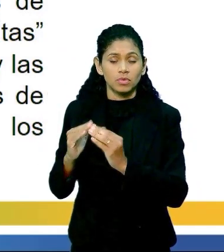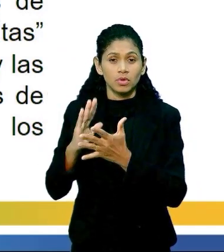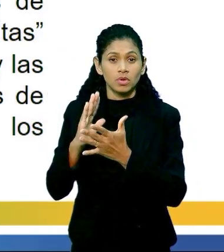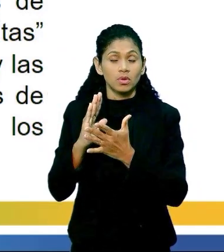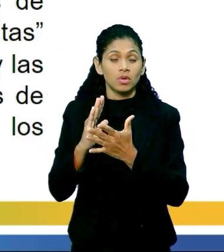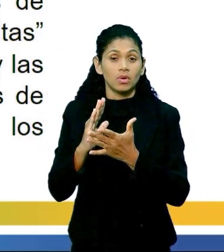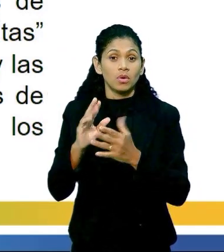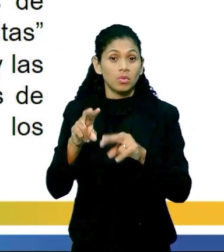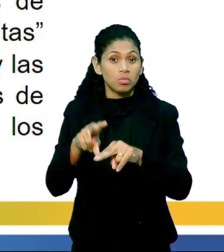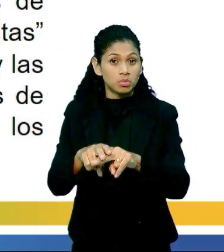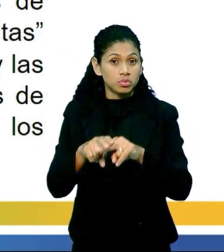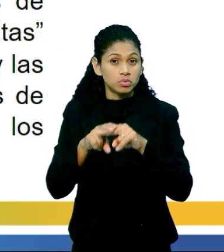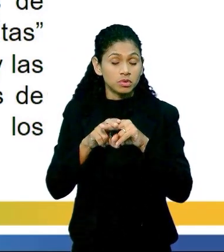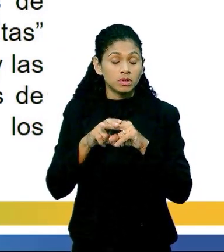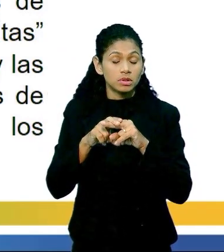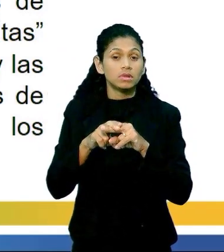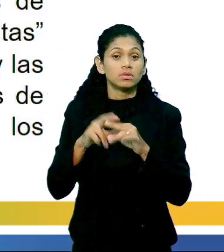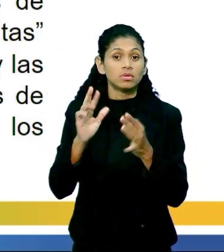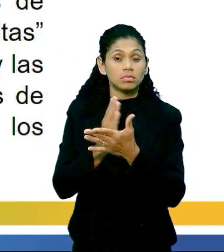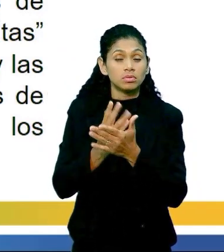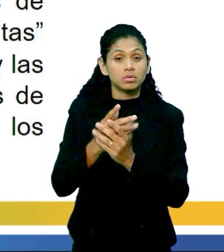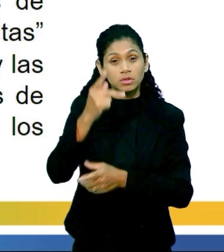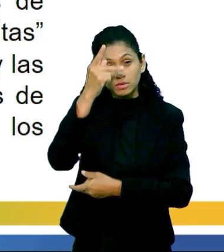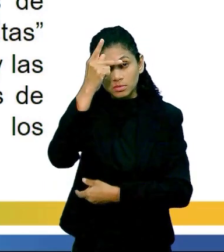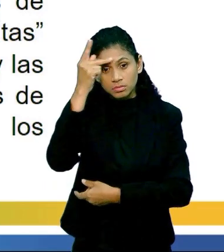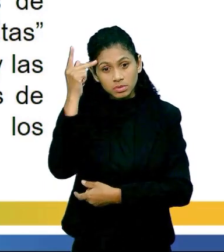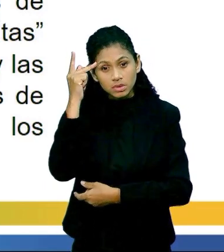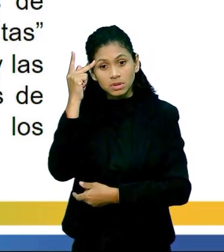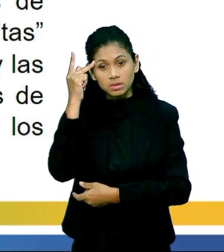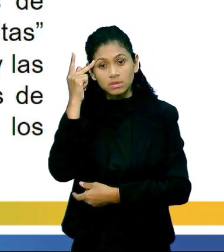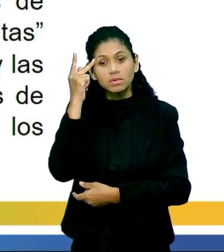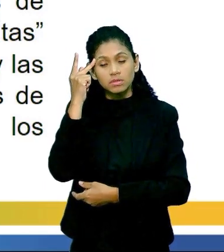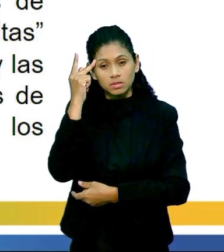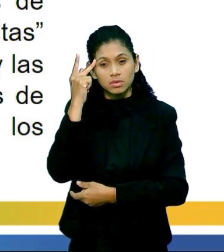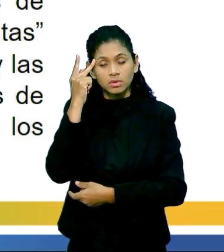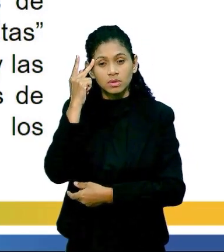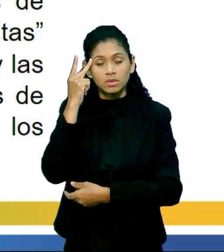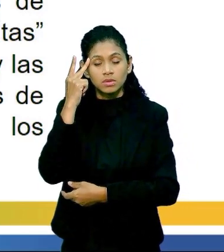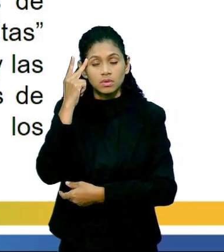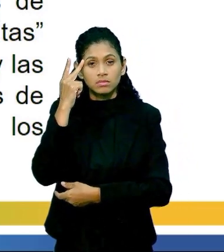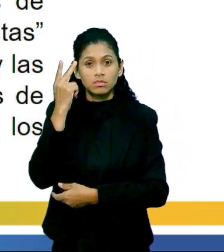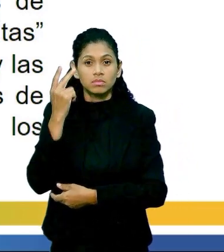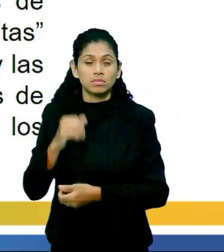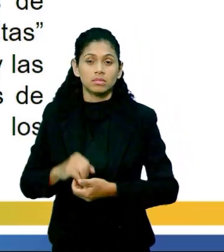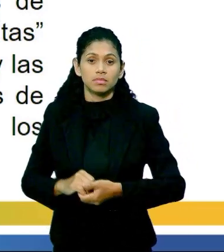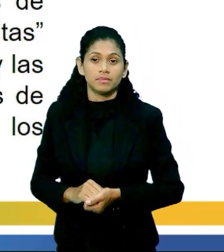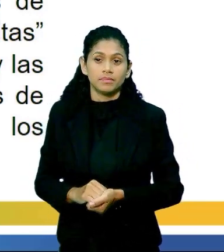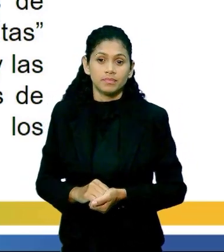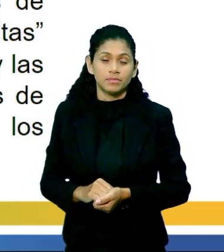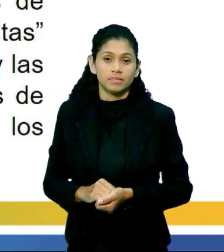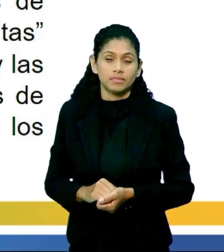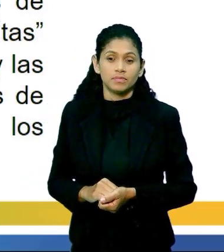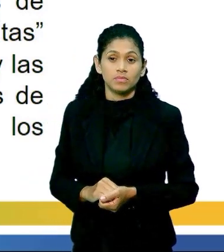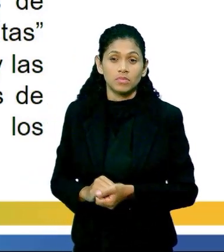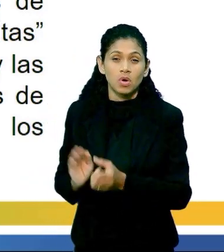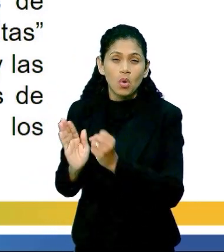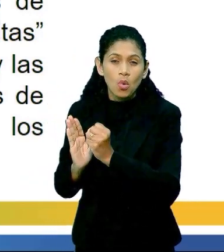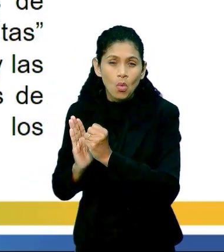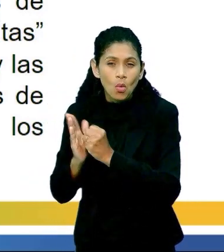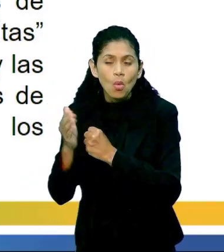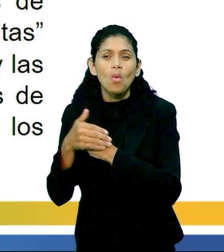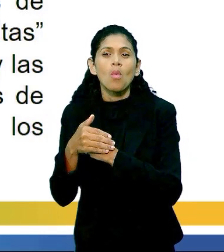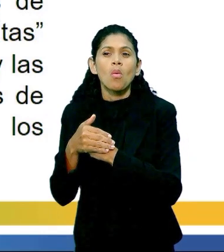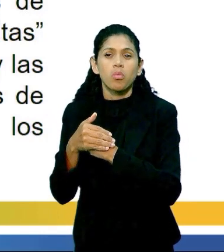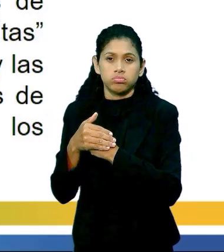pessoas descendentes dos judeus espanhóis expulsos em 1492 conservam as velhas chaves de suas casas,